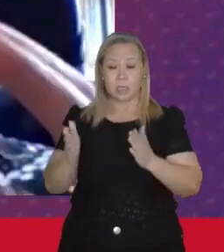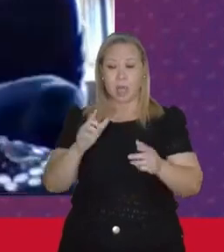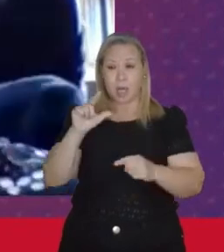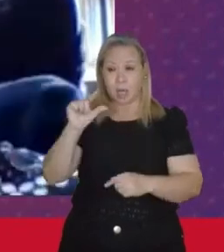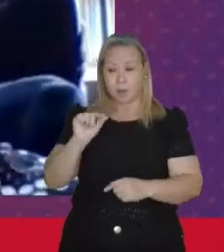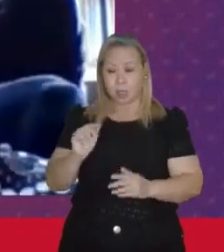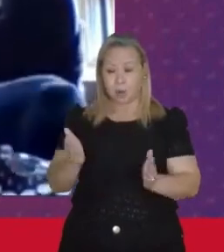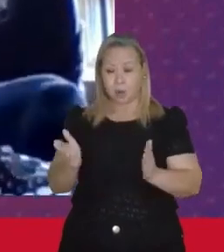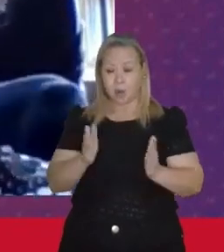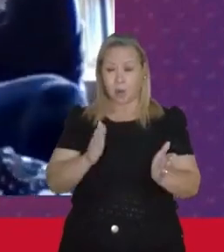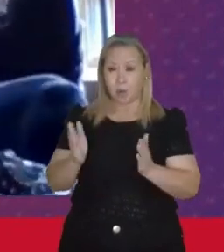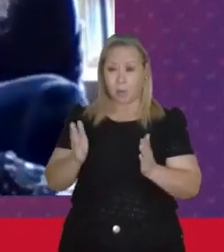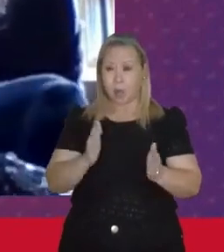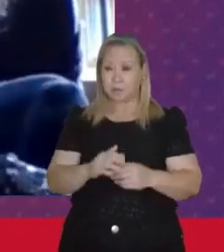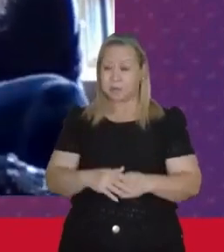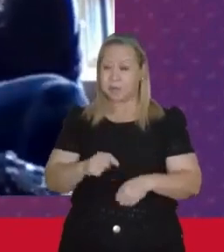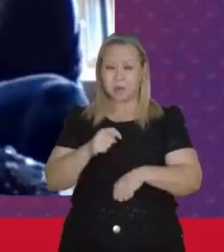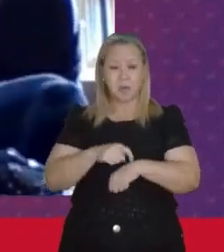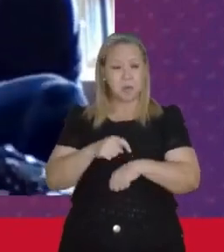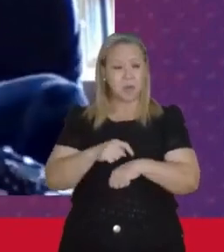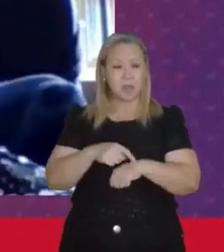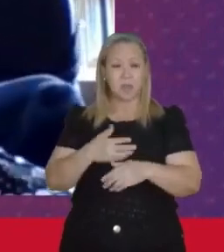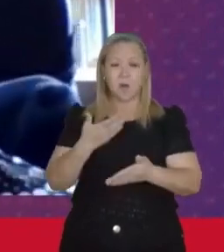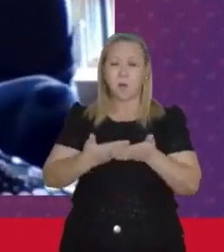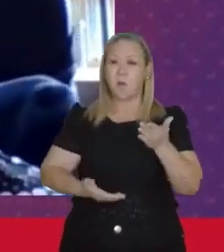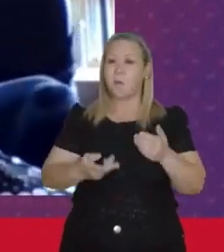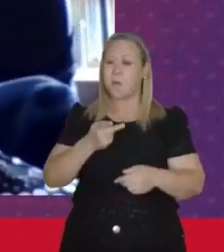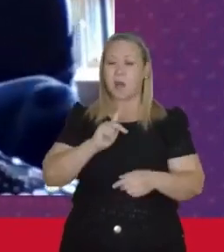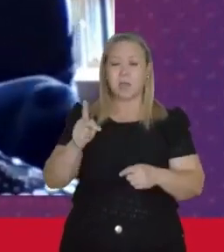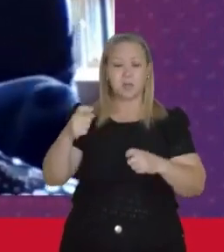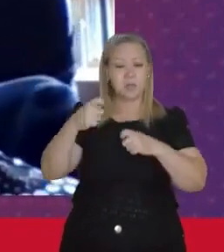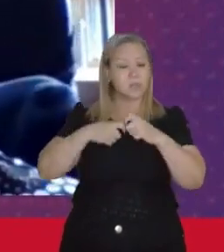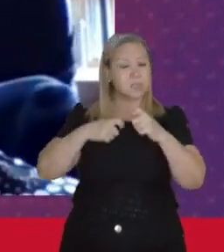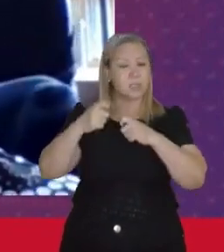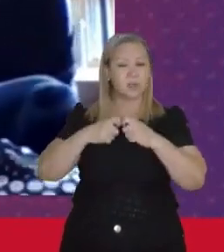ela, em momento nenhum, perde a sua sexualidade.